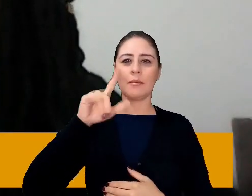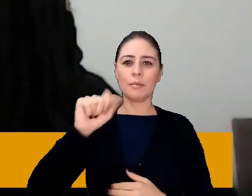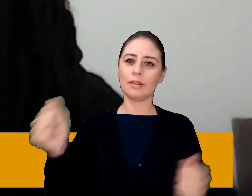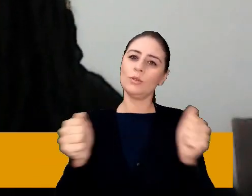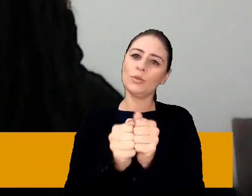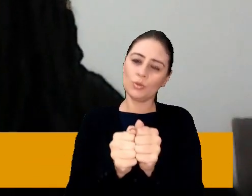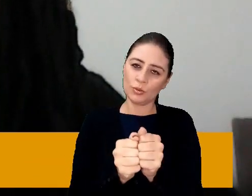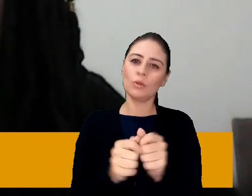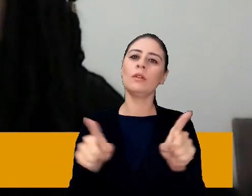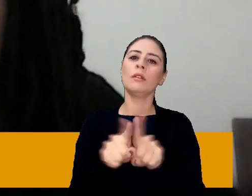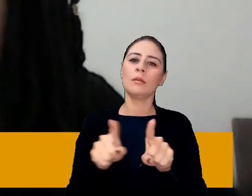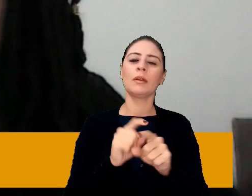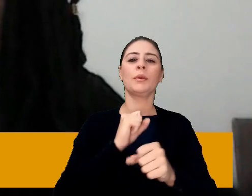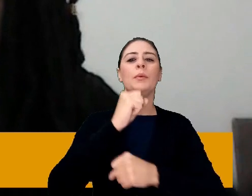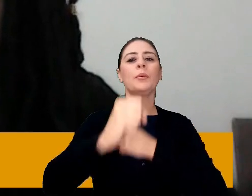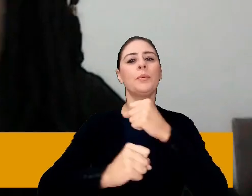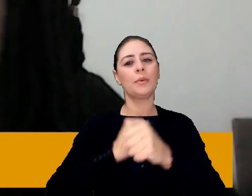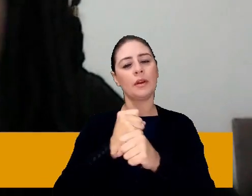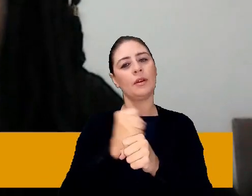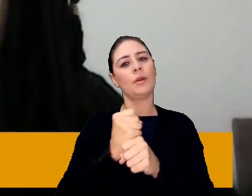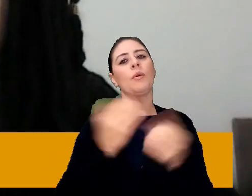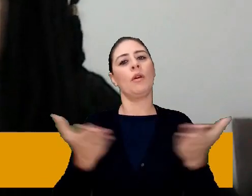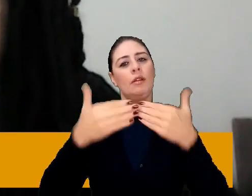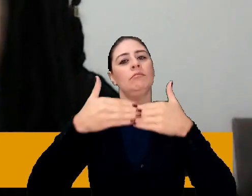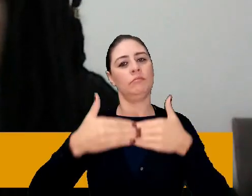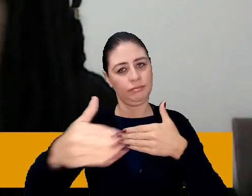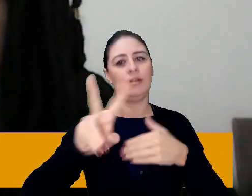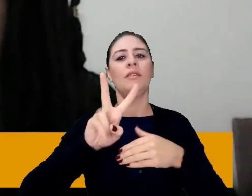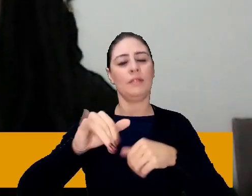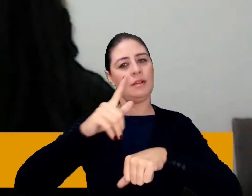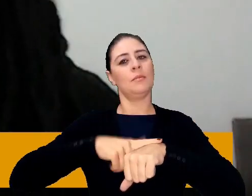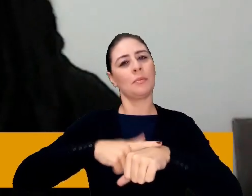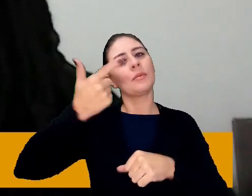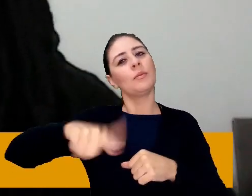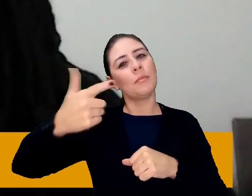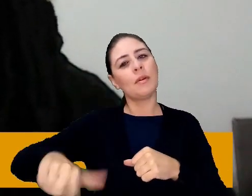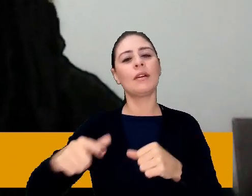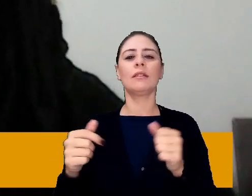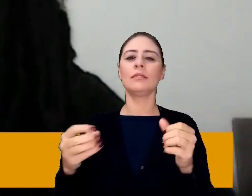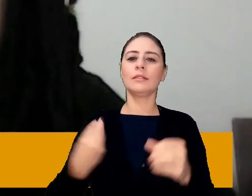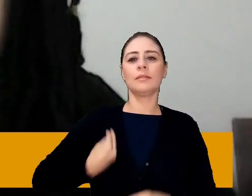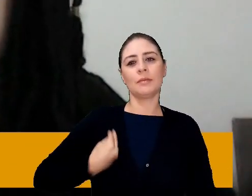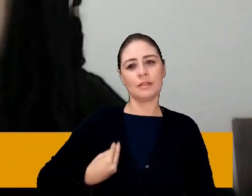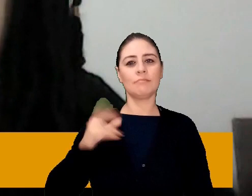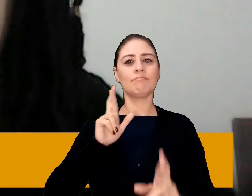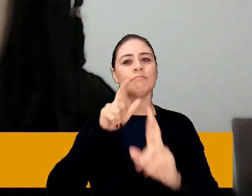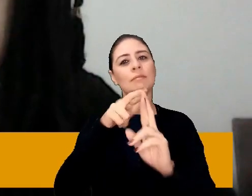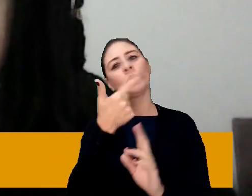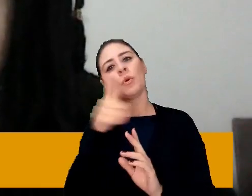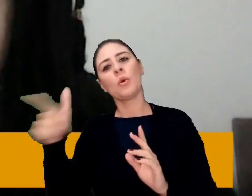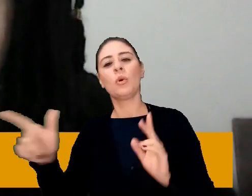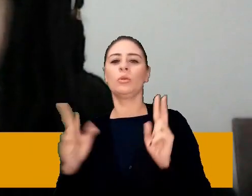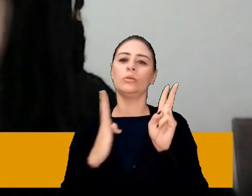conosco, né? E durante o ano nós teremos também outros momentos com a presença de